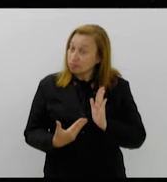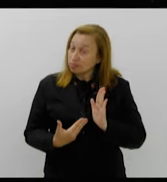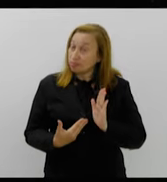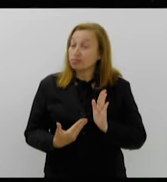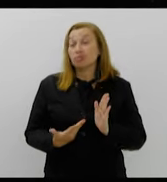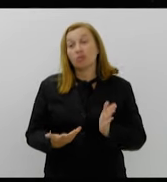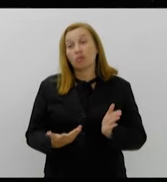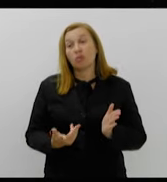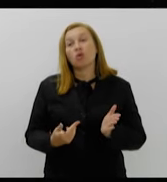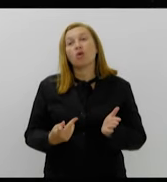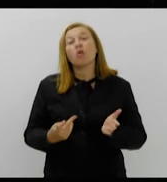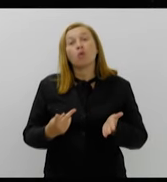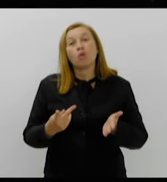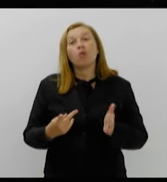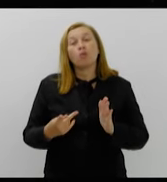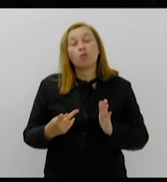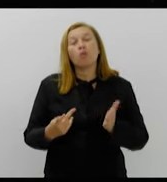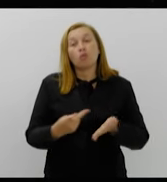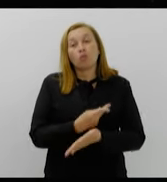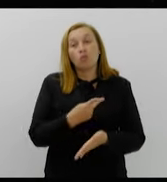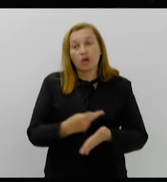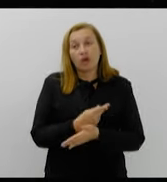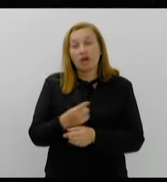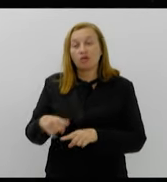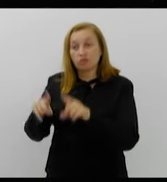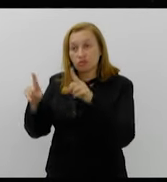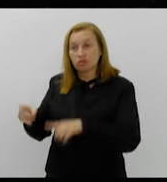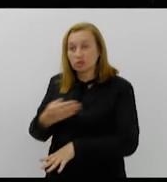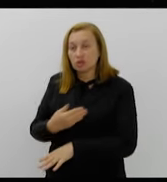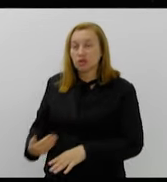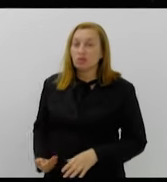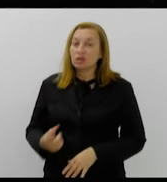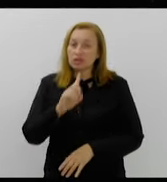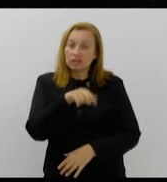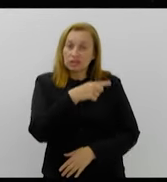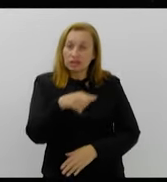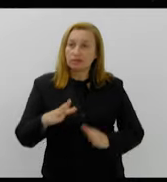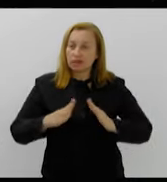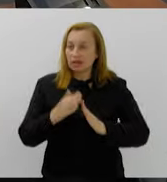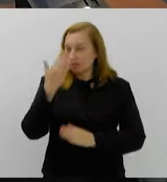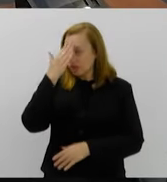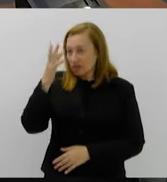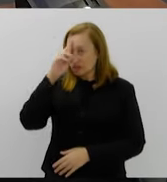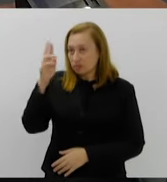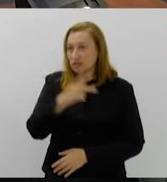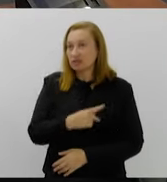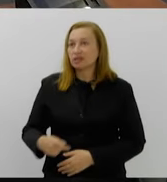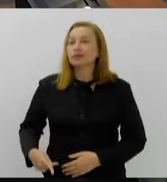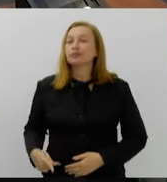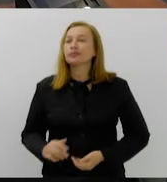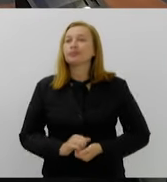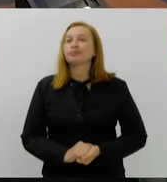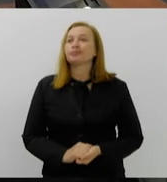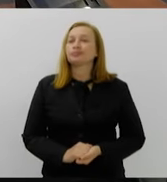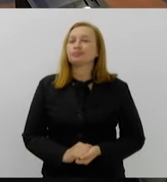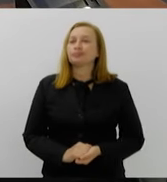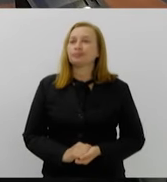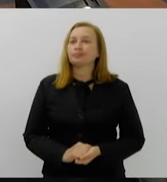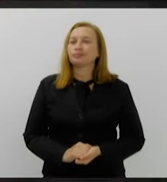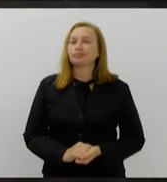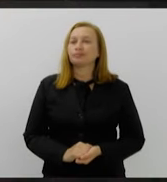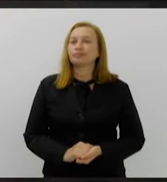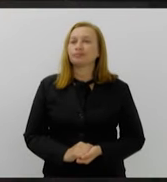público possa ser rejeitado por essa casa muito obrigado senhor presidente